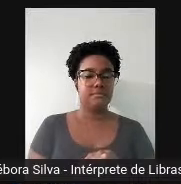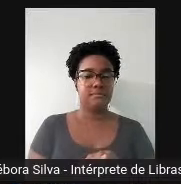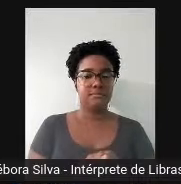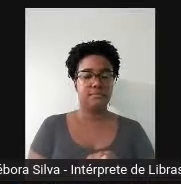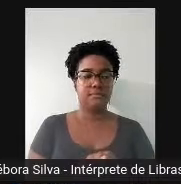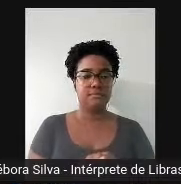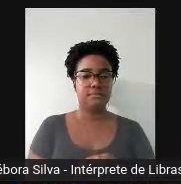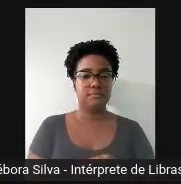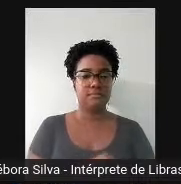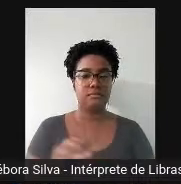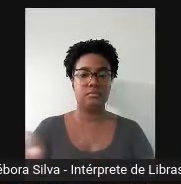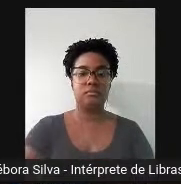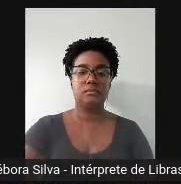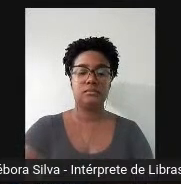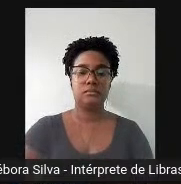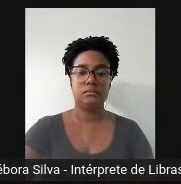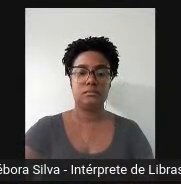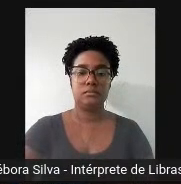Pode, o próximo.